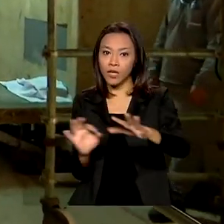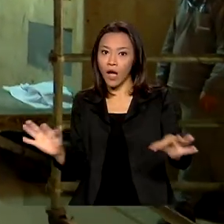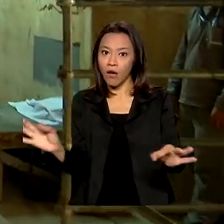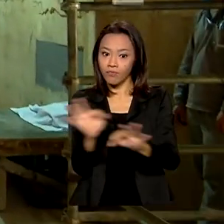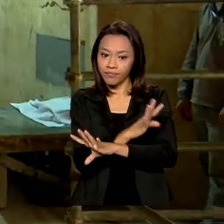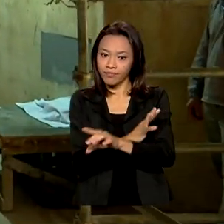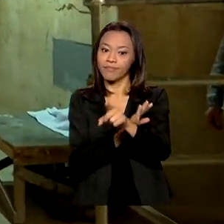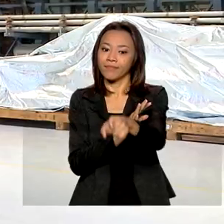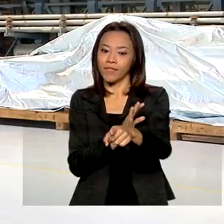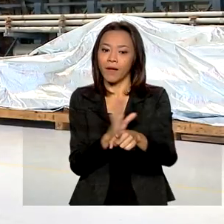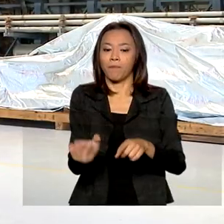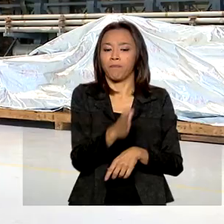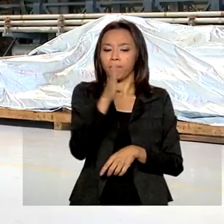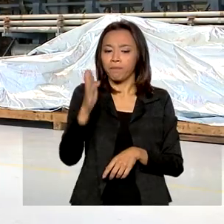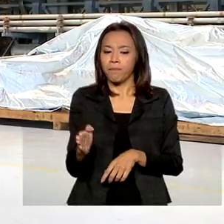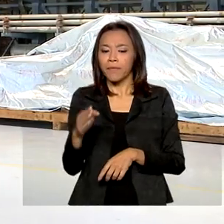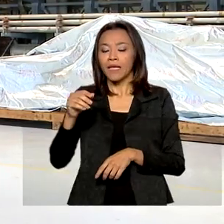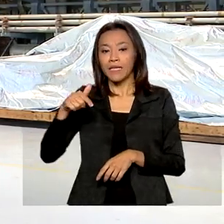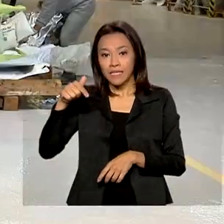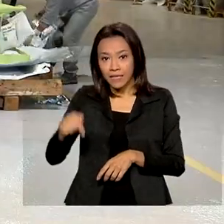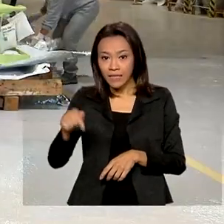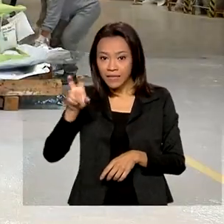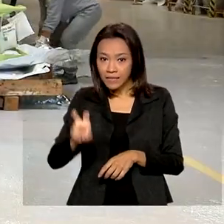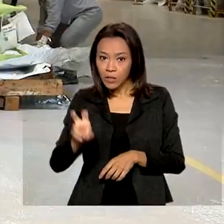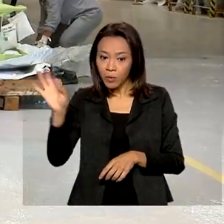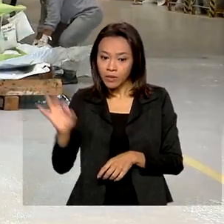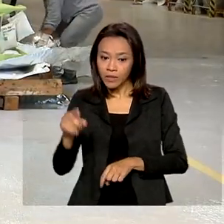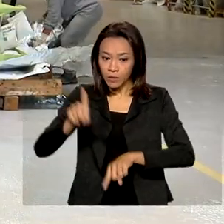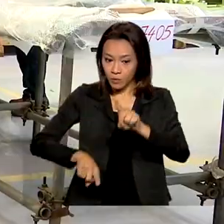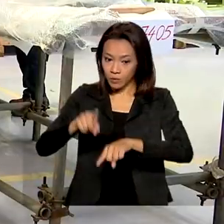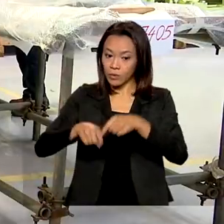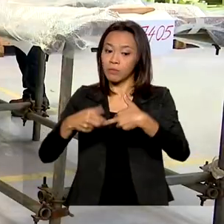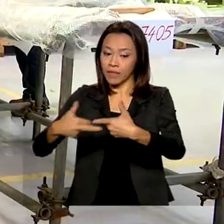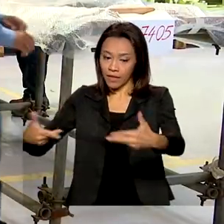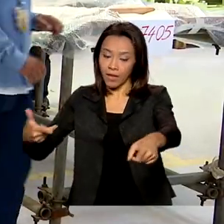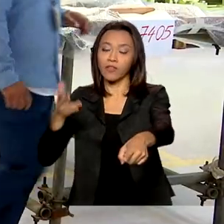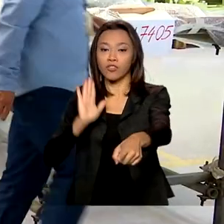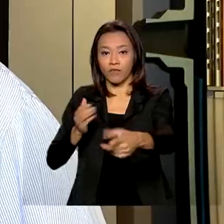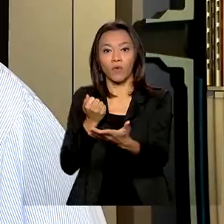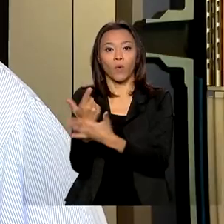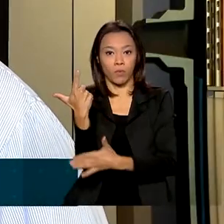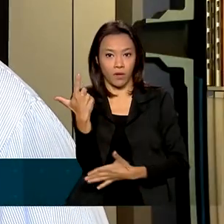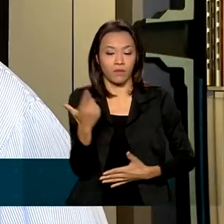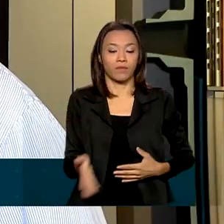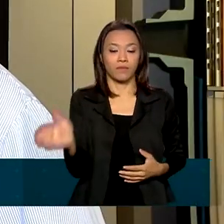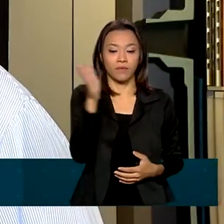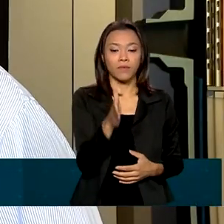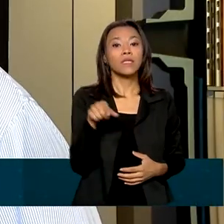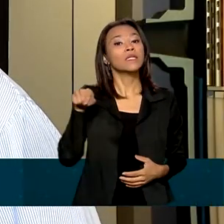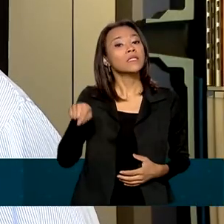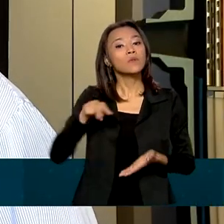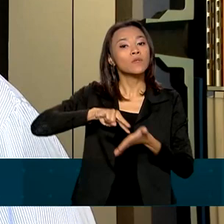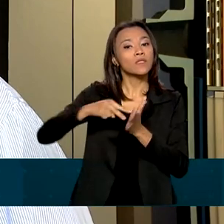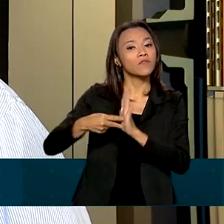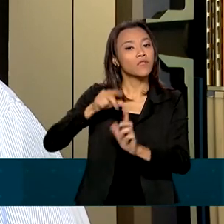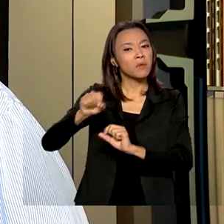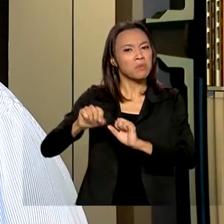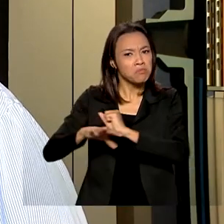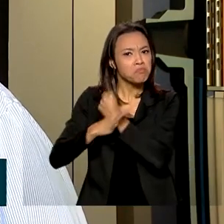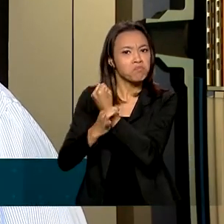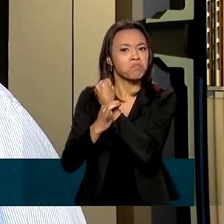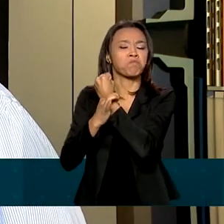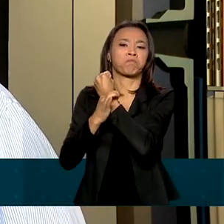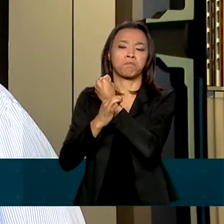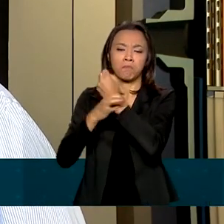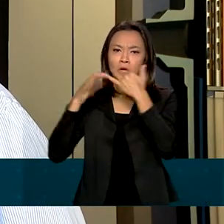foram finalizadas e 75% dos equipamentos da usina comprados. Isso representa a consolidação da